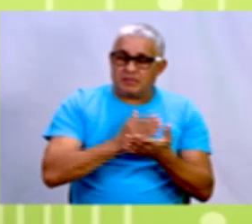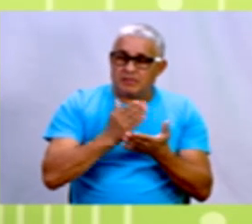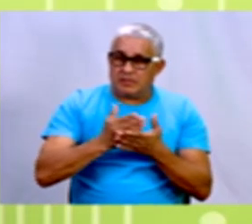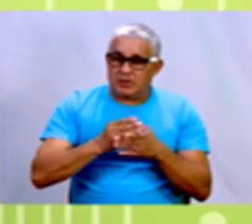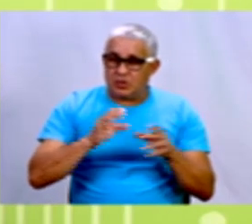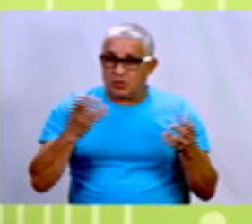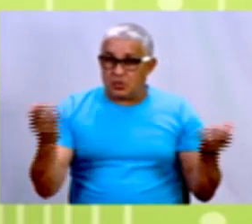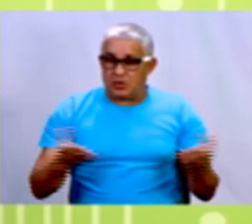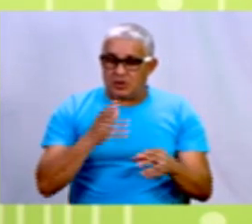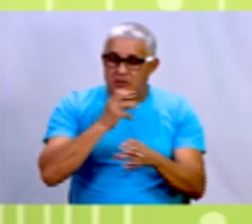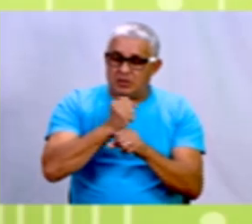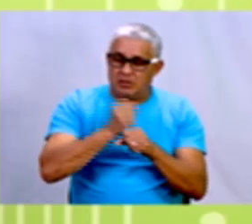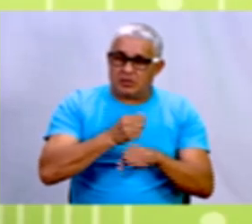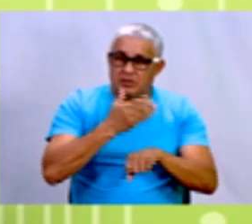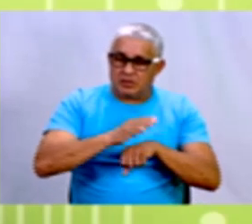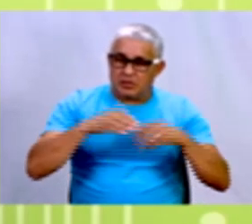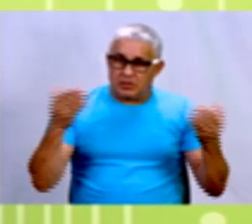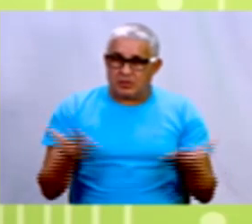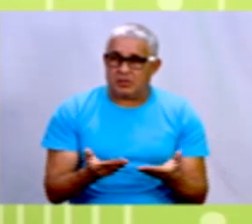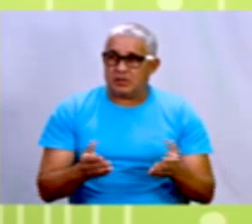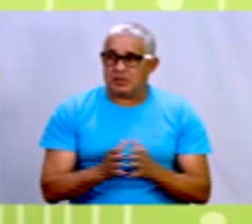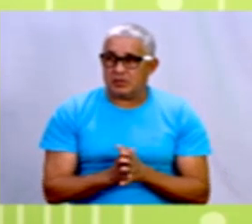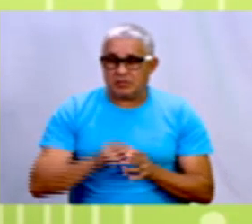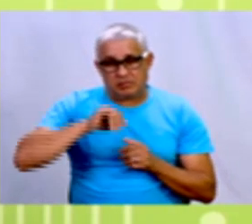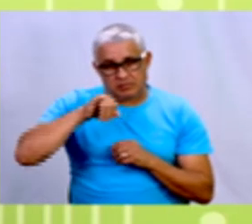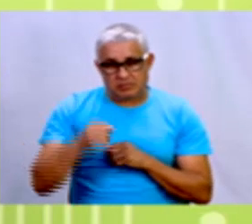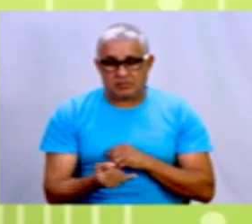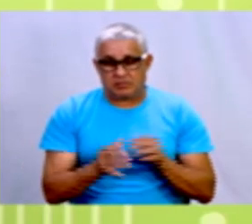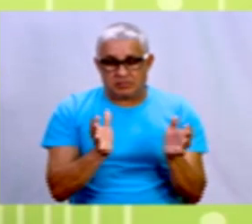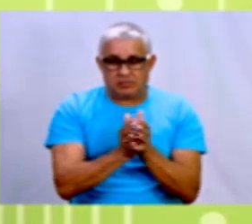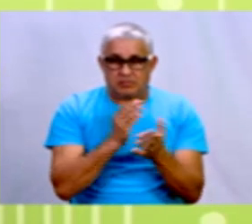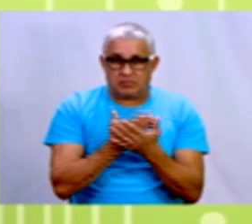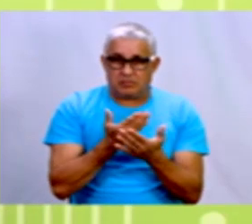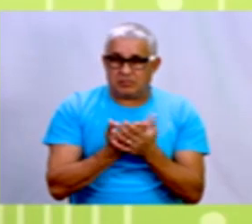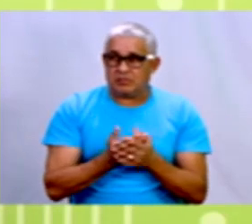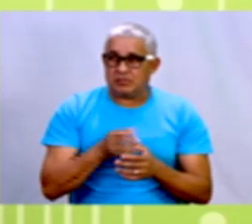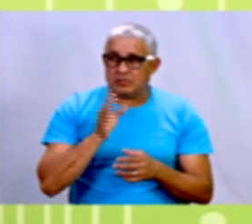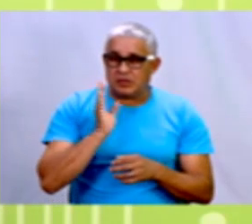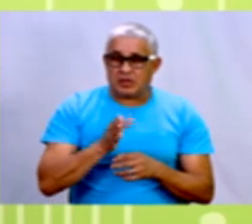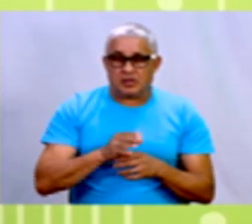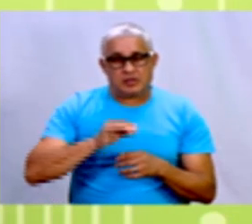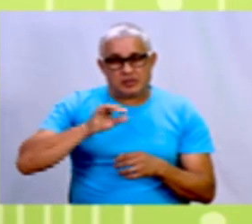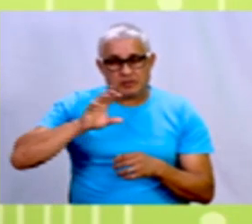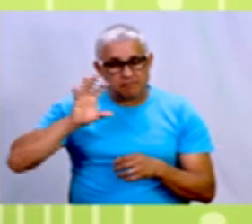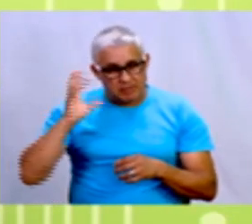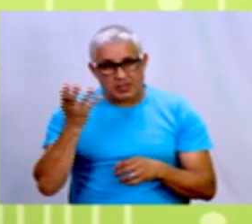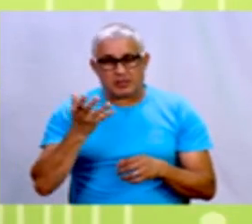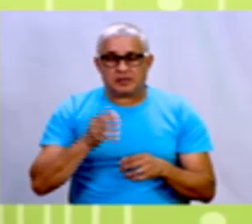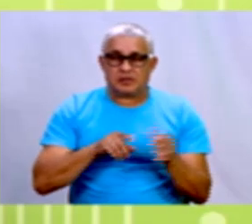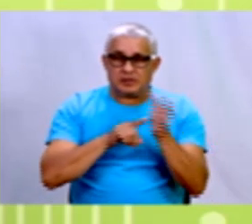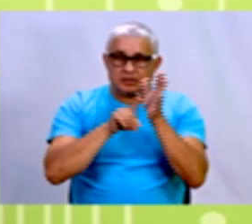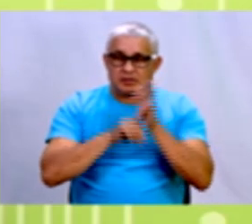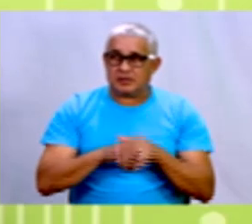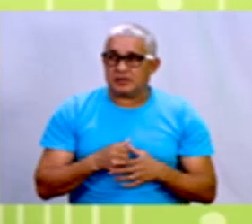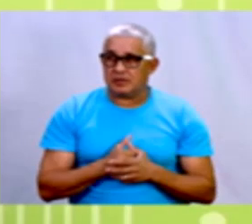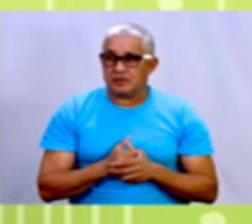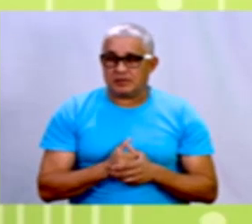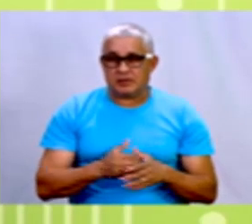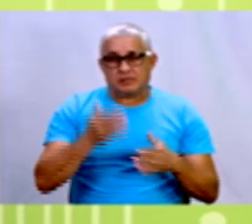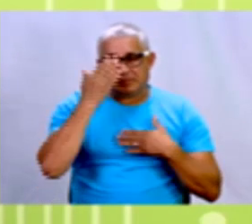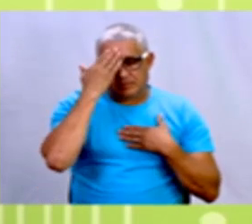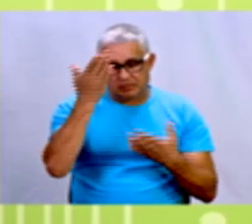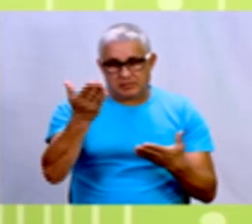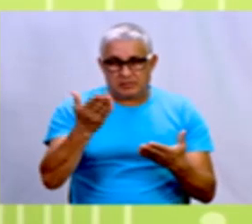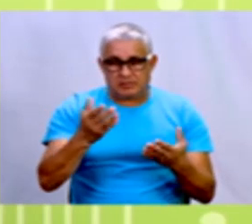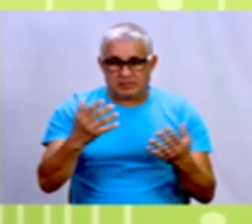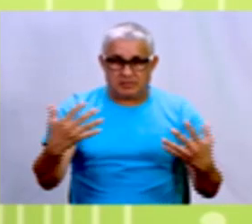hoje, exercício do que a gente fez hoje. Vamos aproveitar o grupo de estudo, então, para já aproveitar e resolver esse questionário, ok? No mais, quero agradecer a